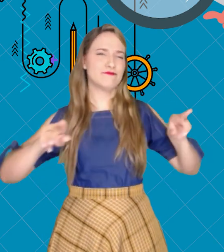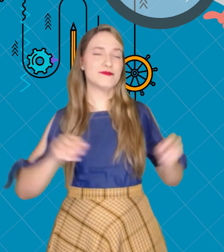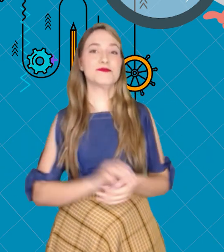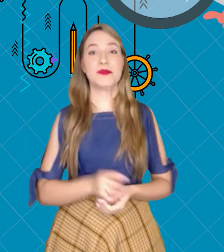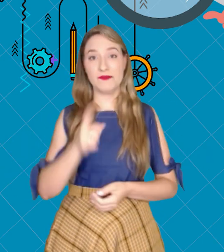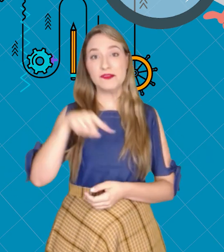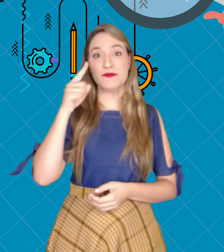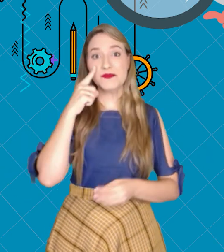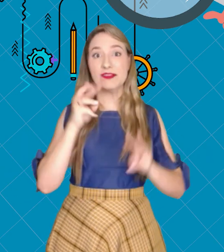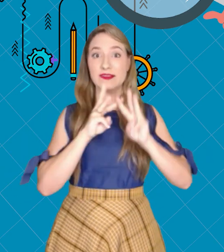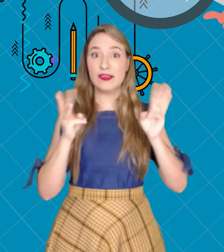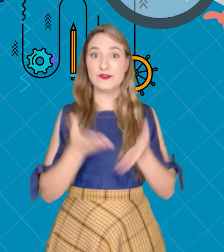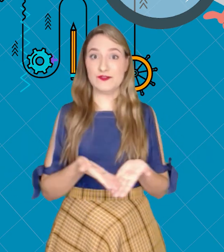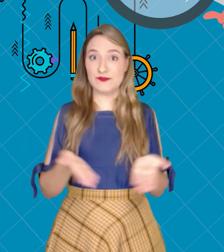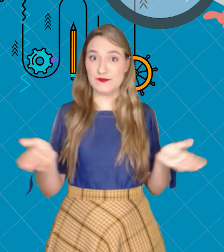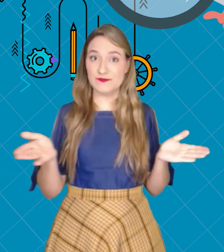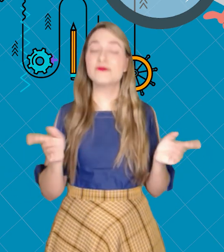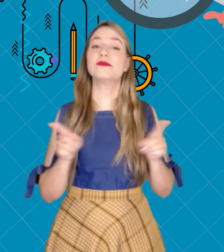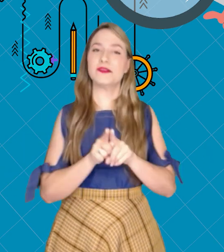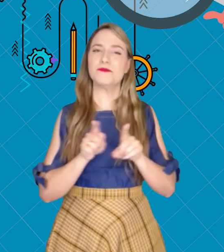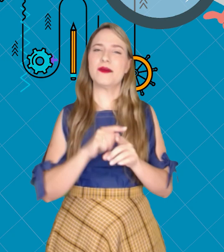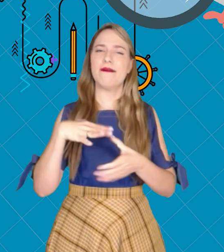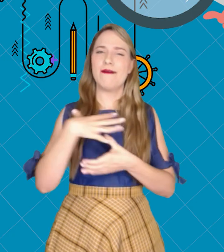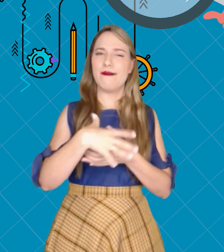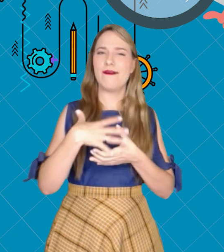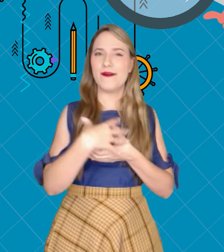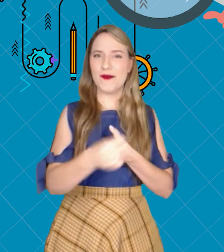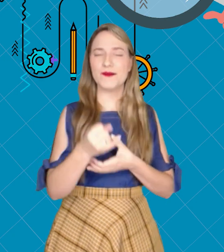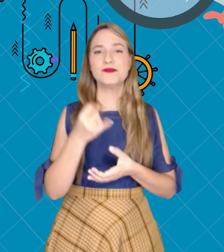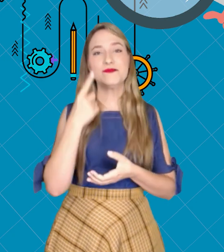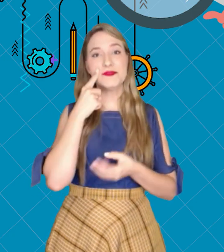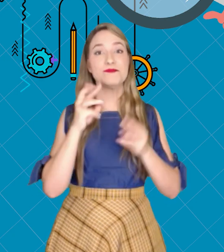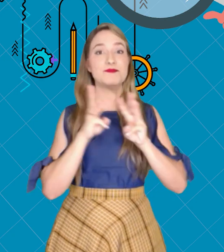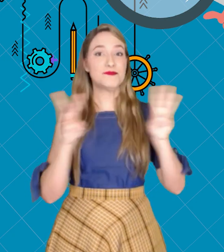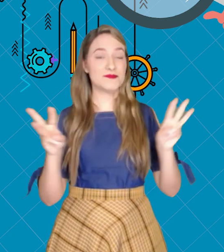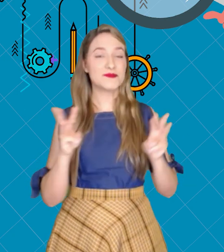acessar o site que está aqui na sua telinha ou pelo QR Code no